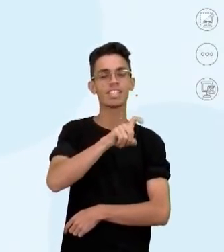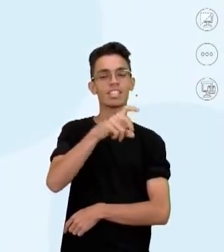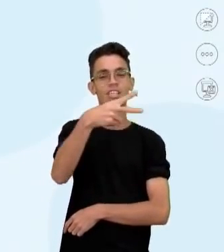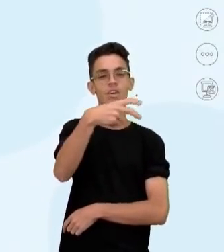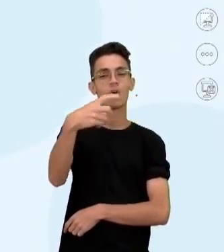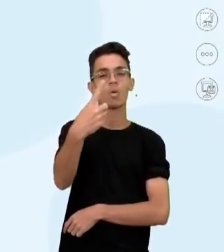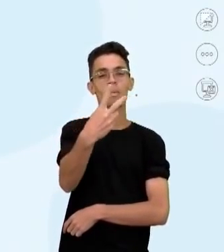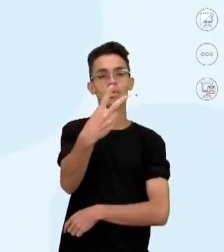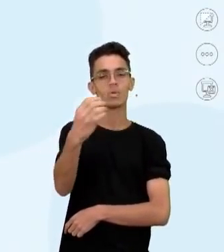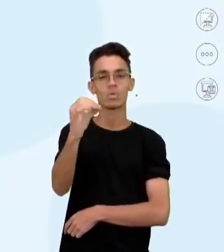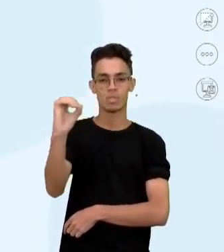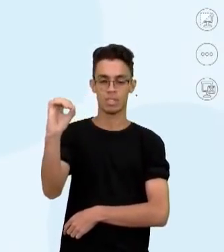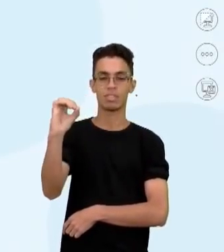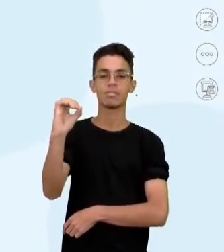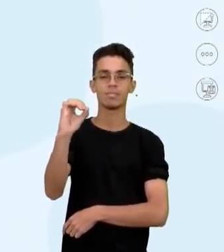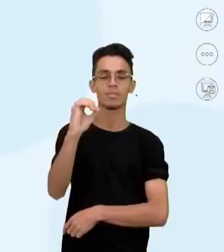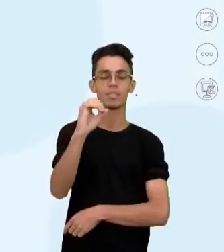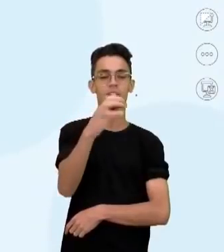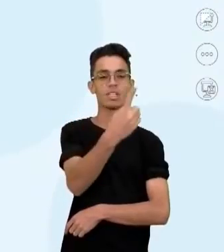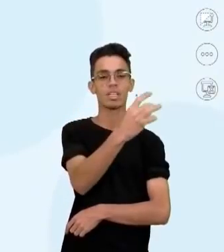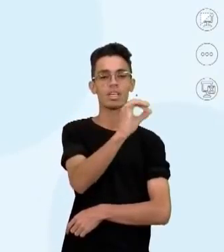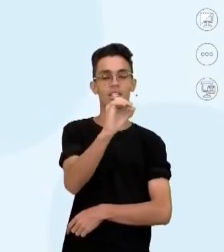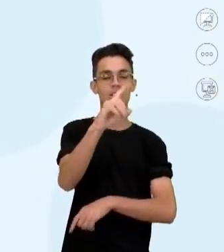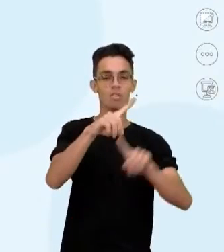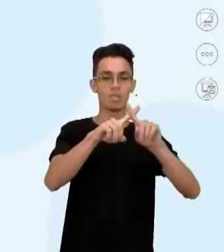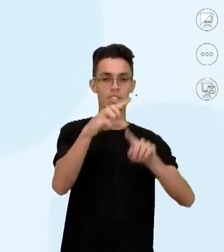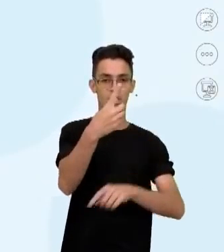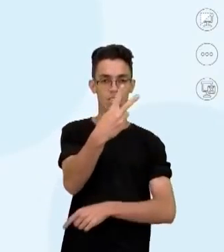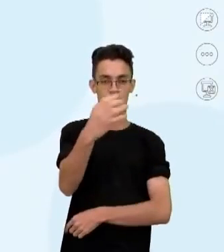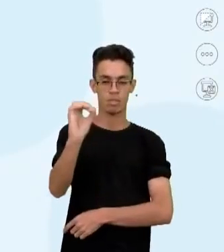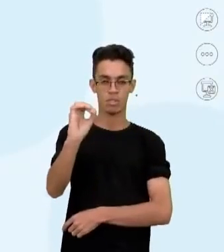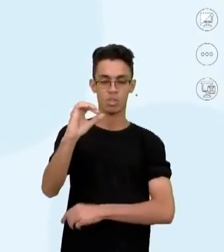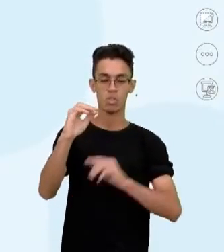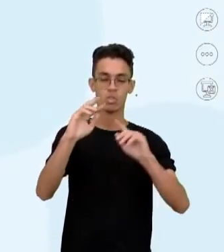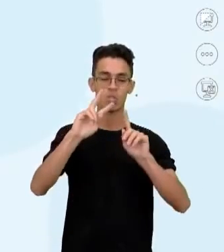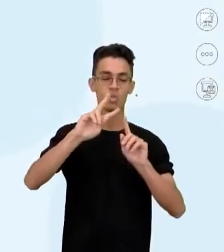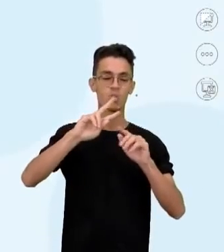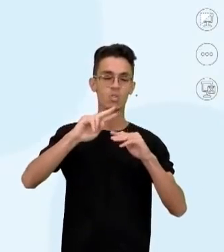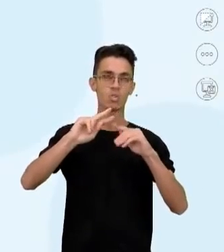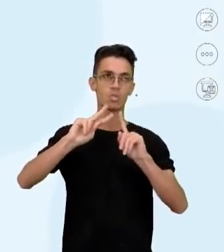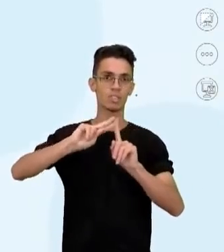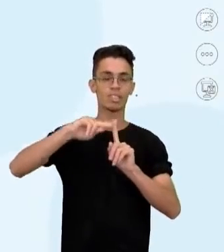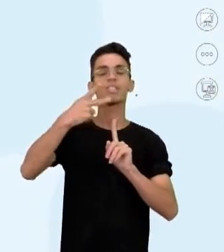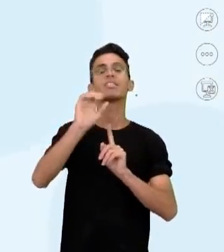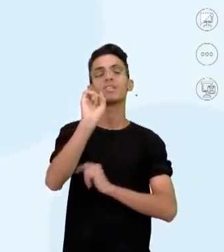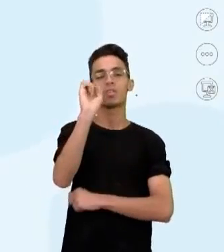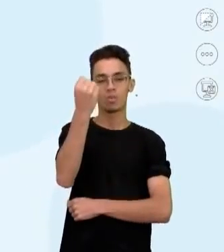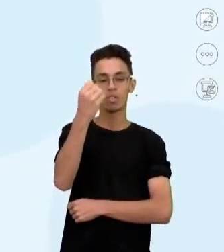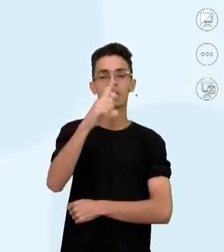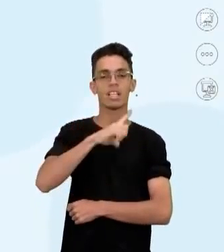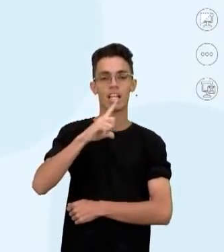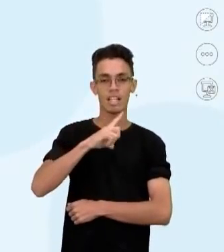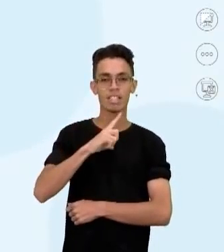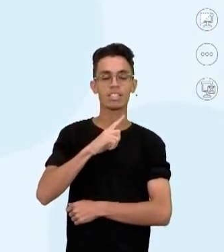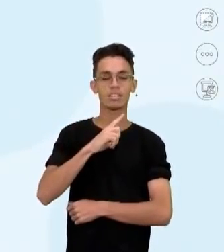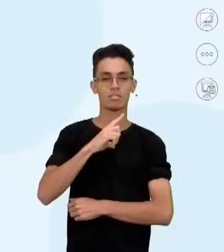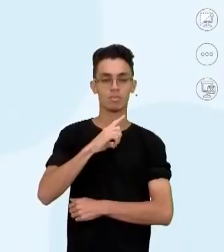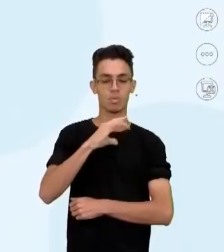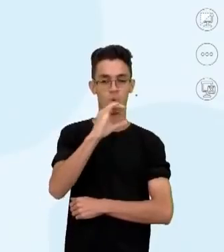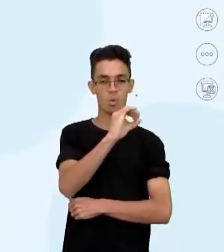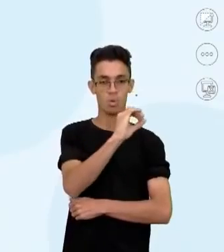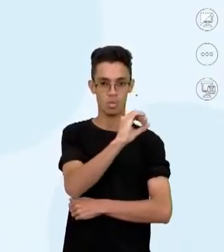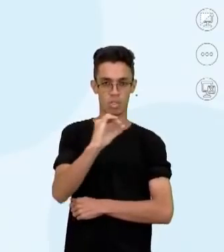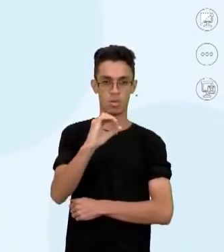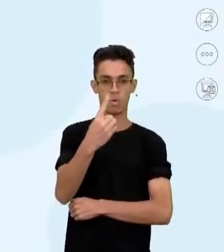a 1.200, né? 10 vezes 120 sobre 8. Como eu faço essa conta? Ó, abaixo os 2 zeros, 1 vezes